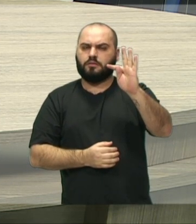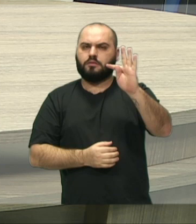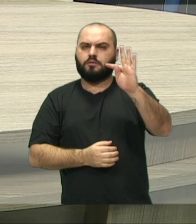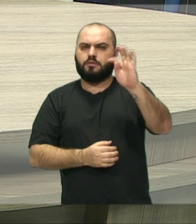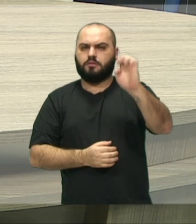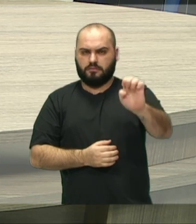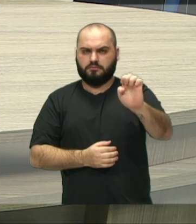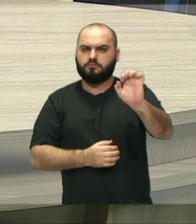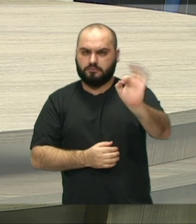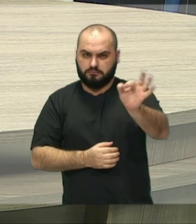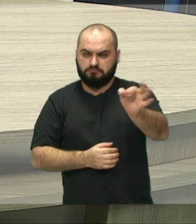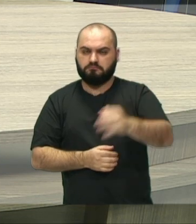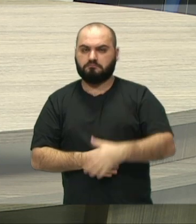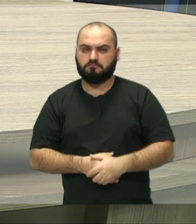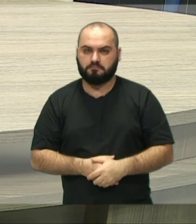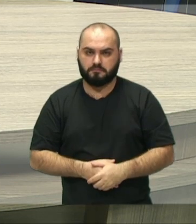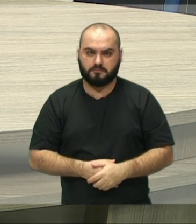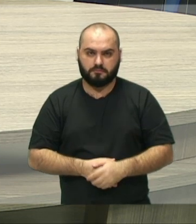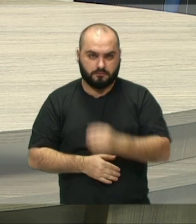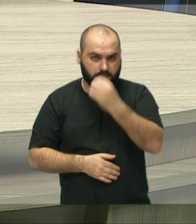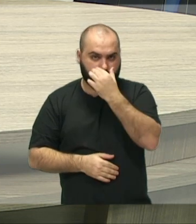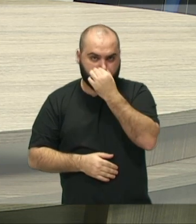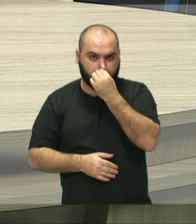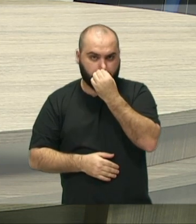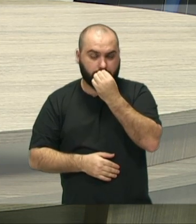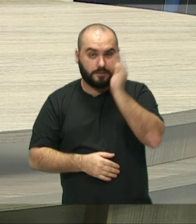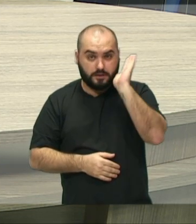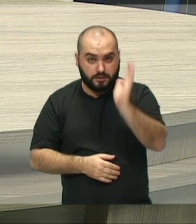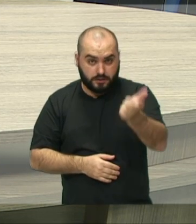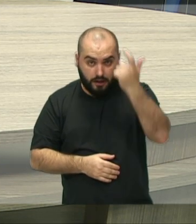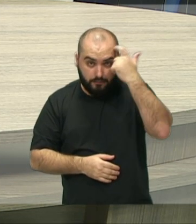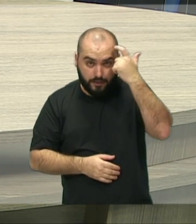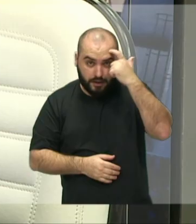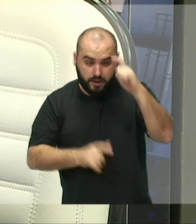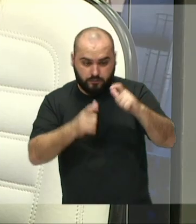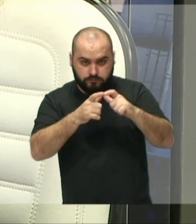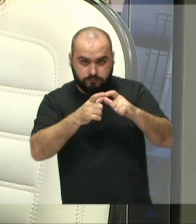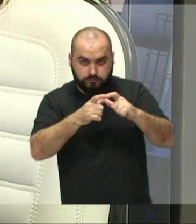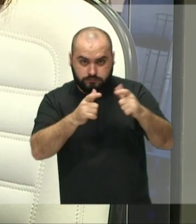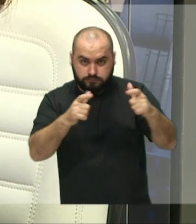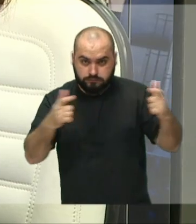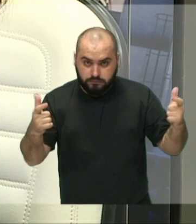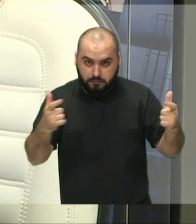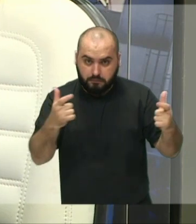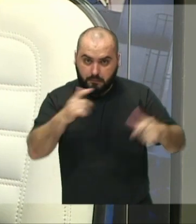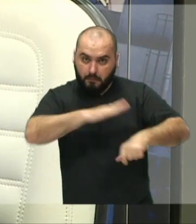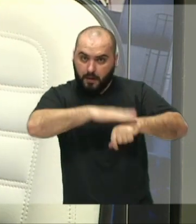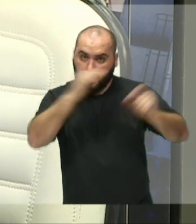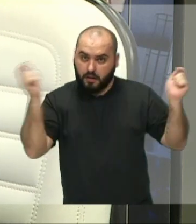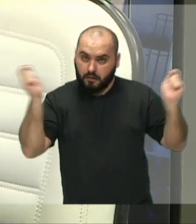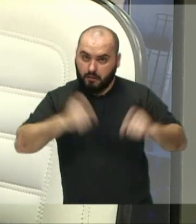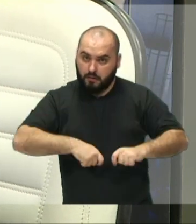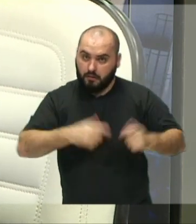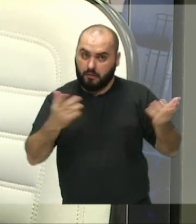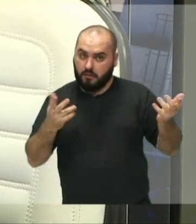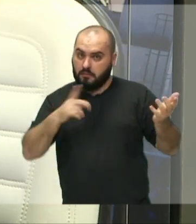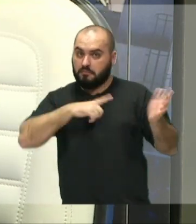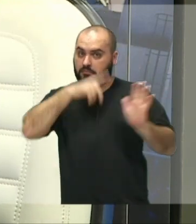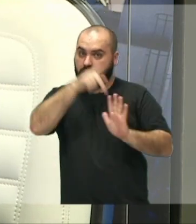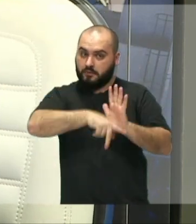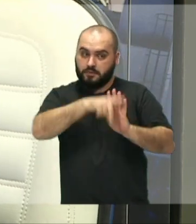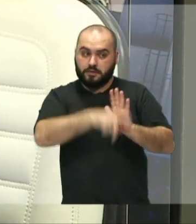Esgoto. Estão pensando em ampliar, vão ampliar a capacidade? Há algum projeto para se fazer